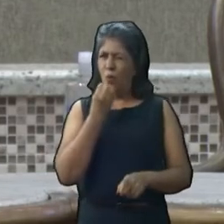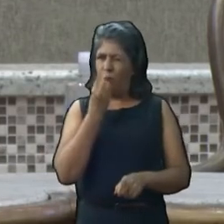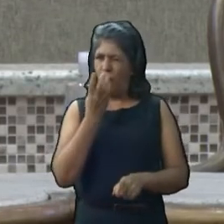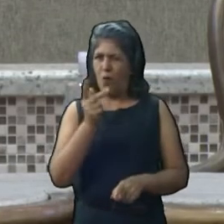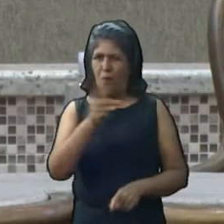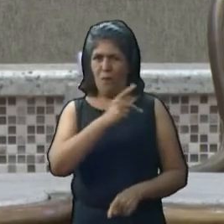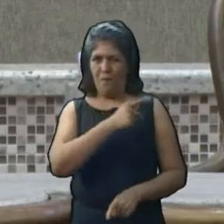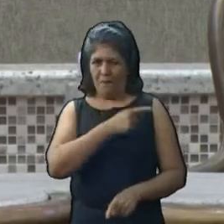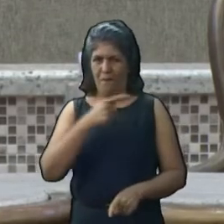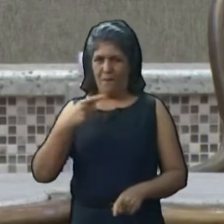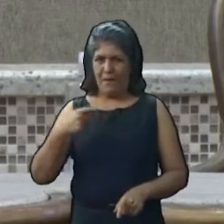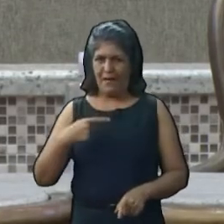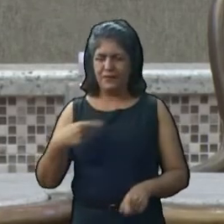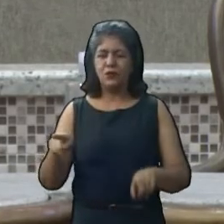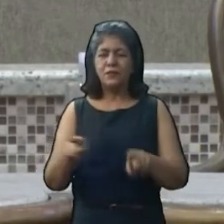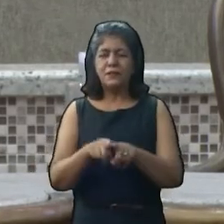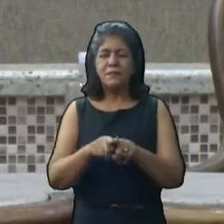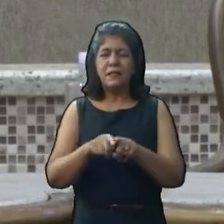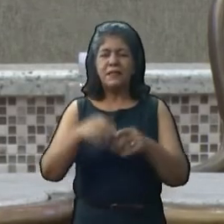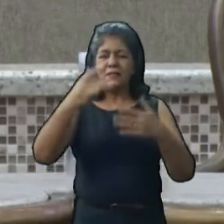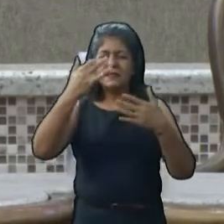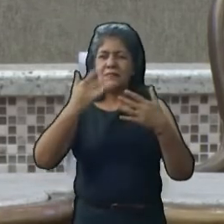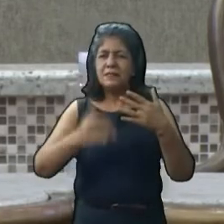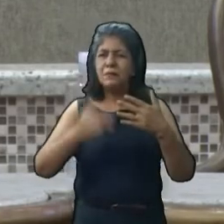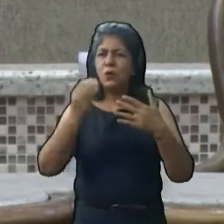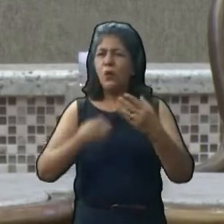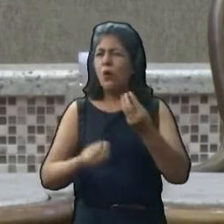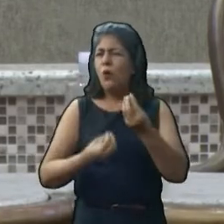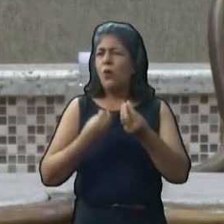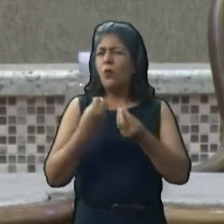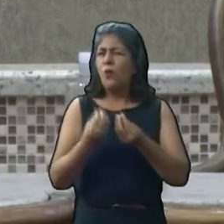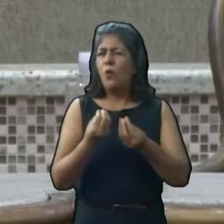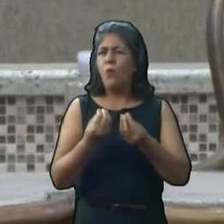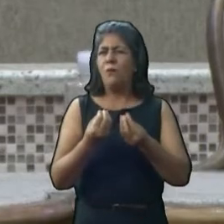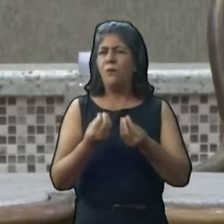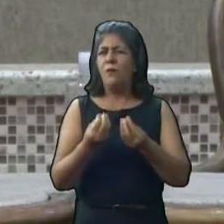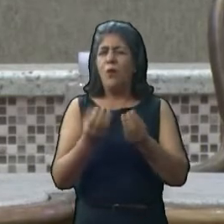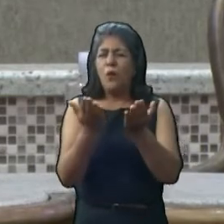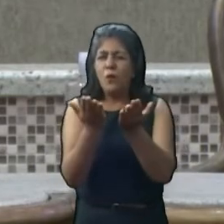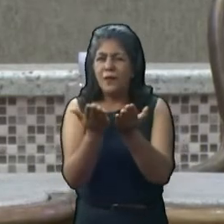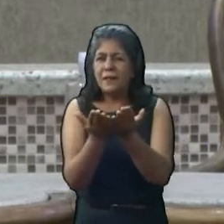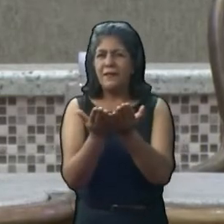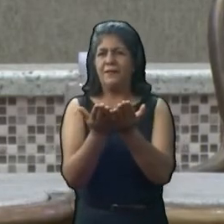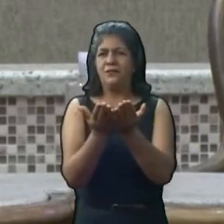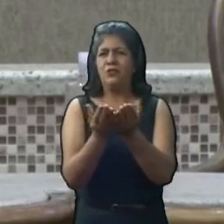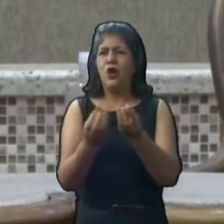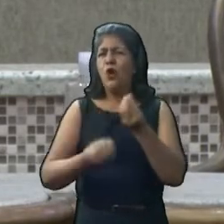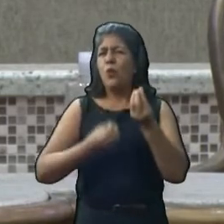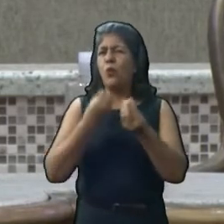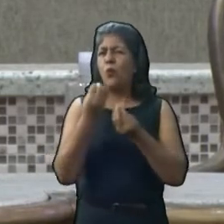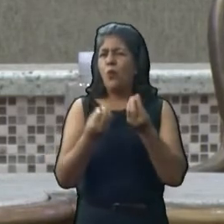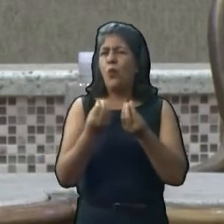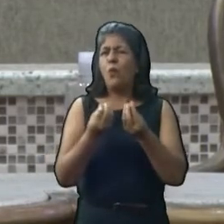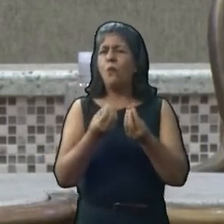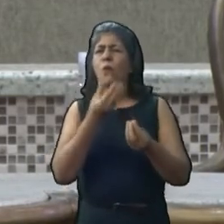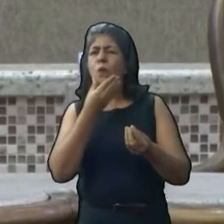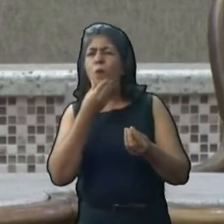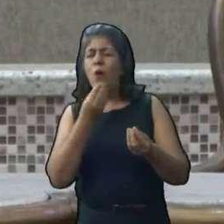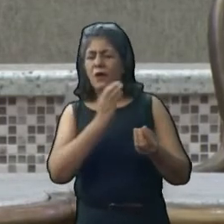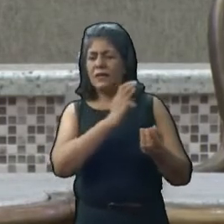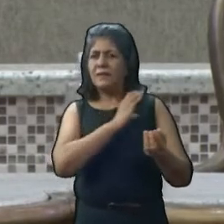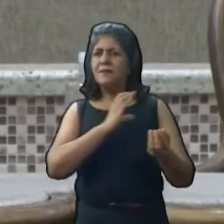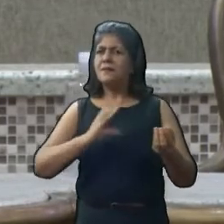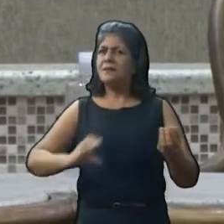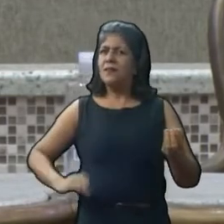cristãos devem ser feios do espírito santo de deus ea diz qualquer coisa